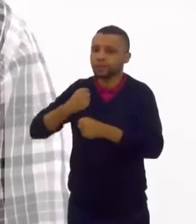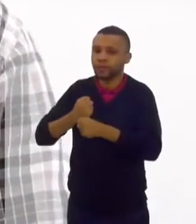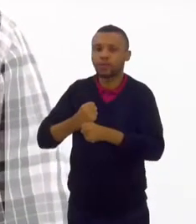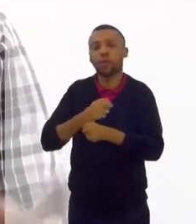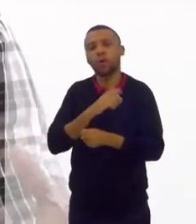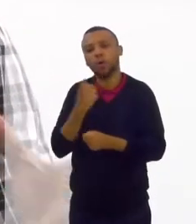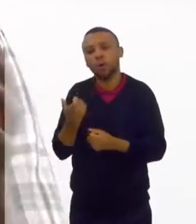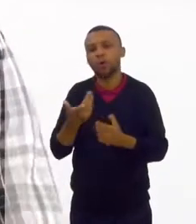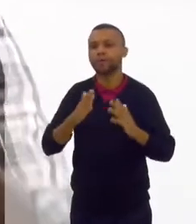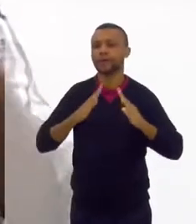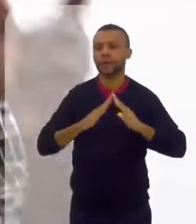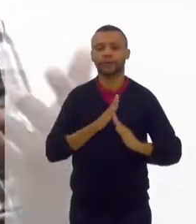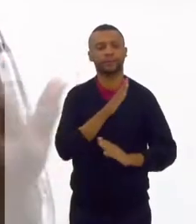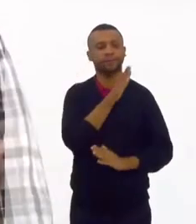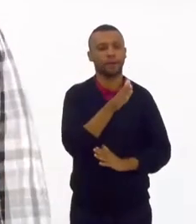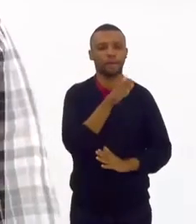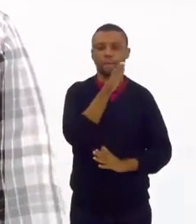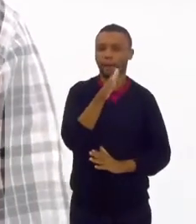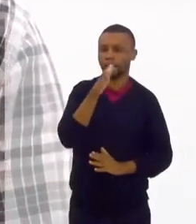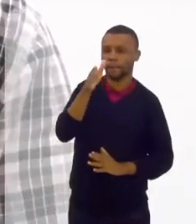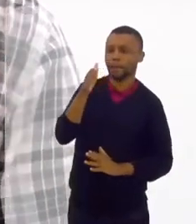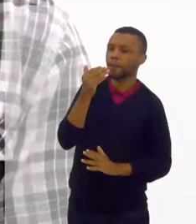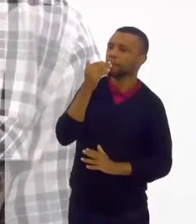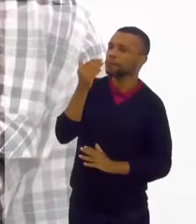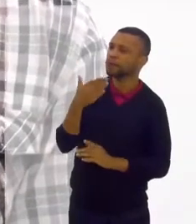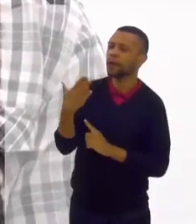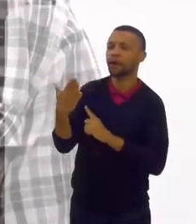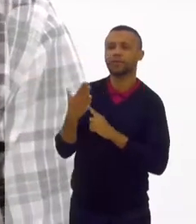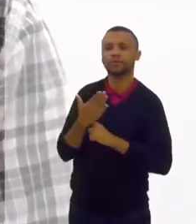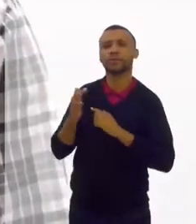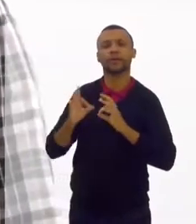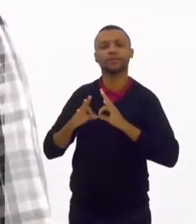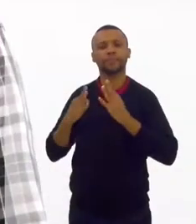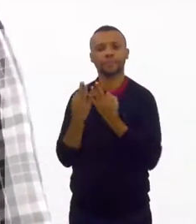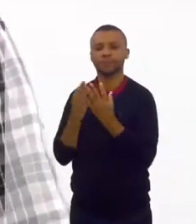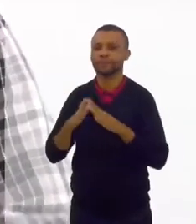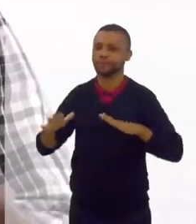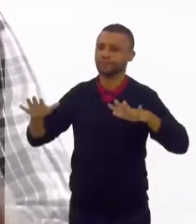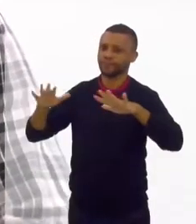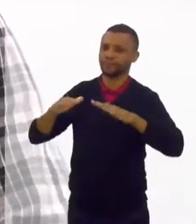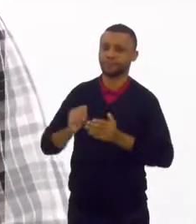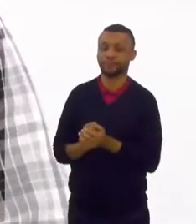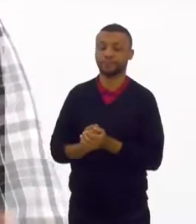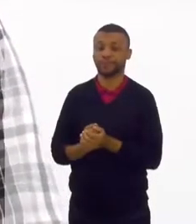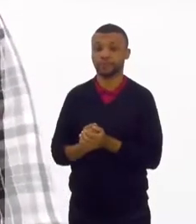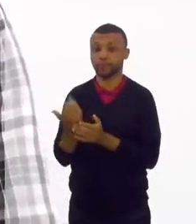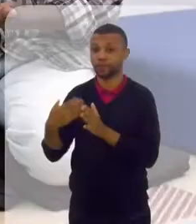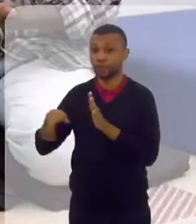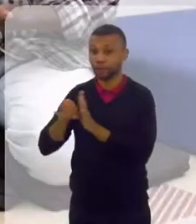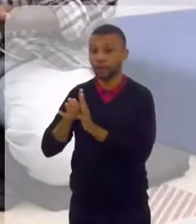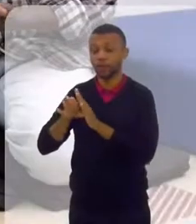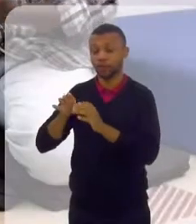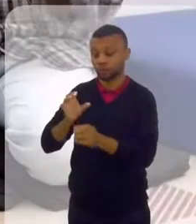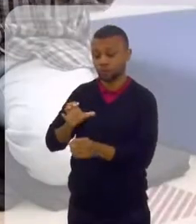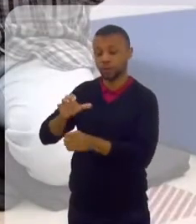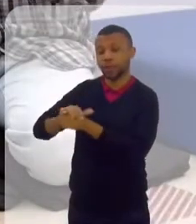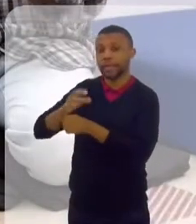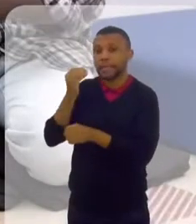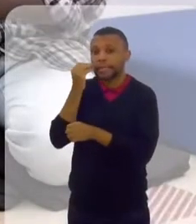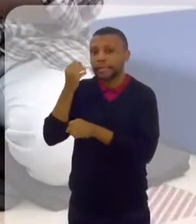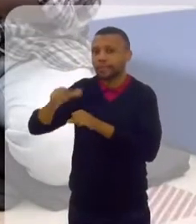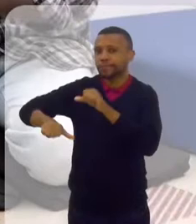em casa pedindo para os familiares ajudarem. Quando chegou os colonizadores, eles tentaram transformar isso. E